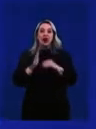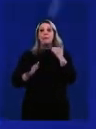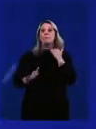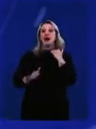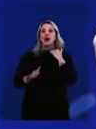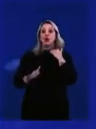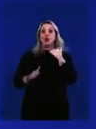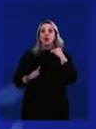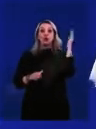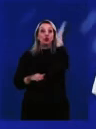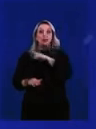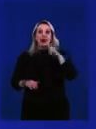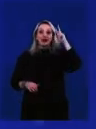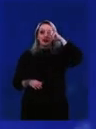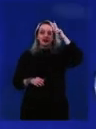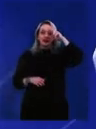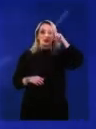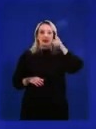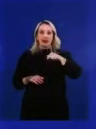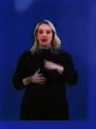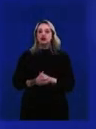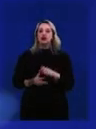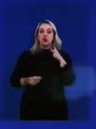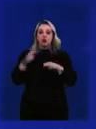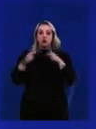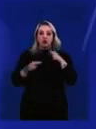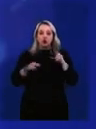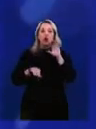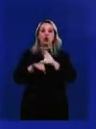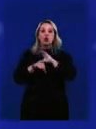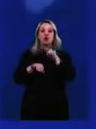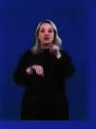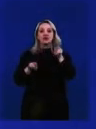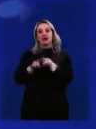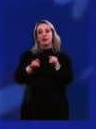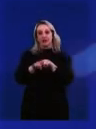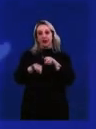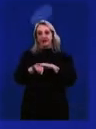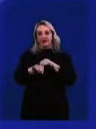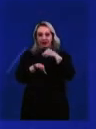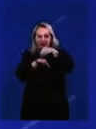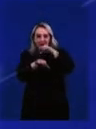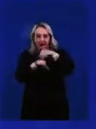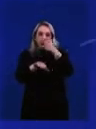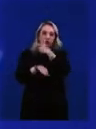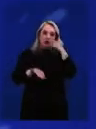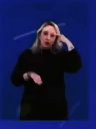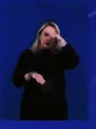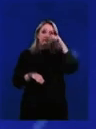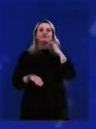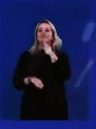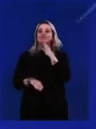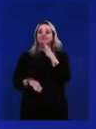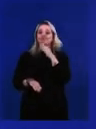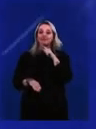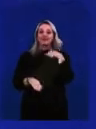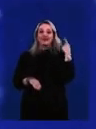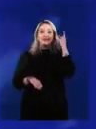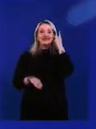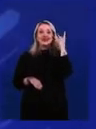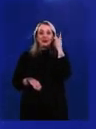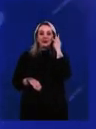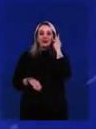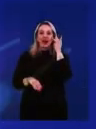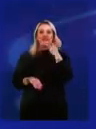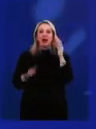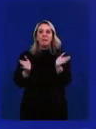da história do Brasil. É assim nos cortes, é assim nos cursos que ele dá. E tem outra coisa, Pablo Marçal não conhece nossa cidade.